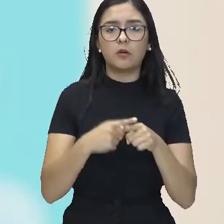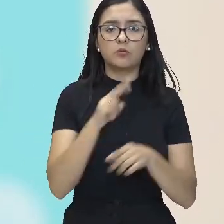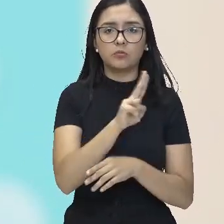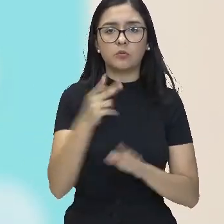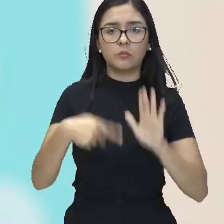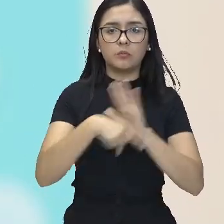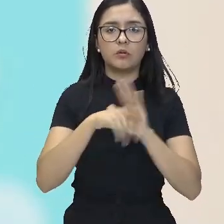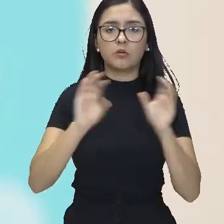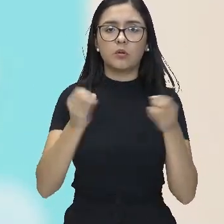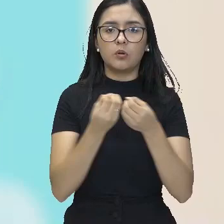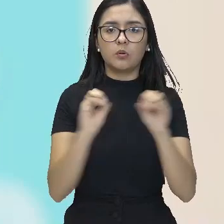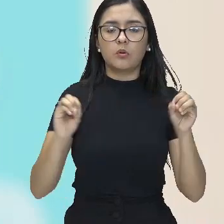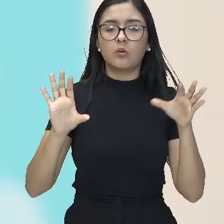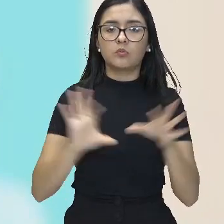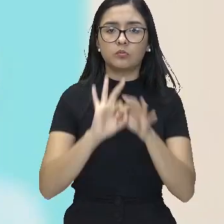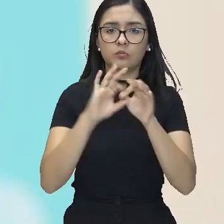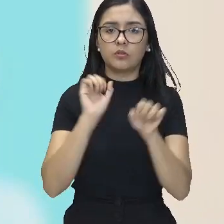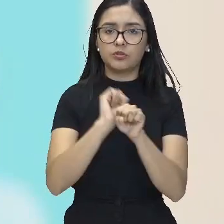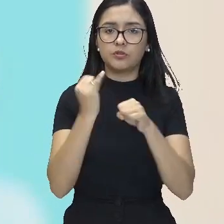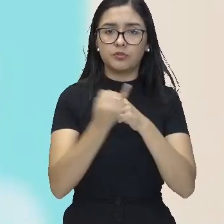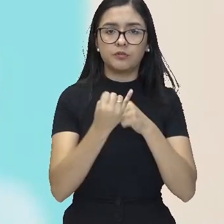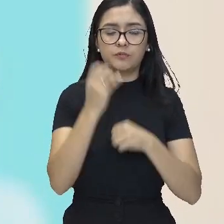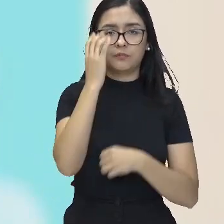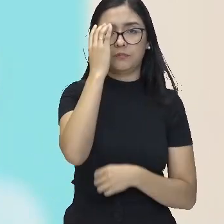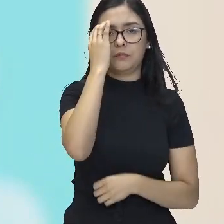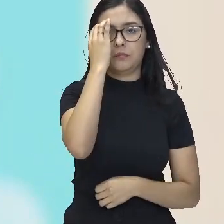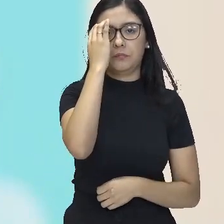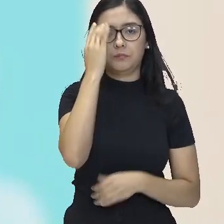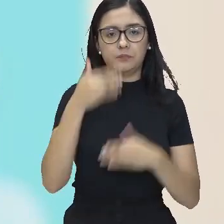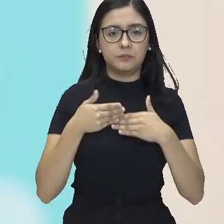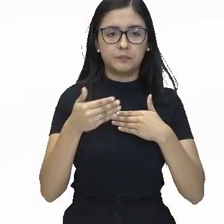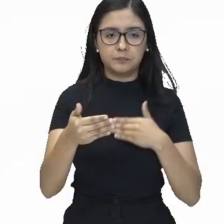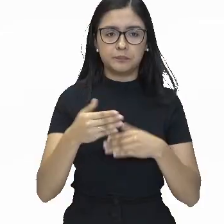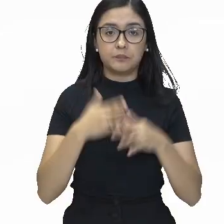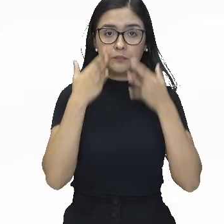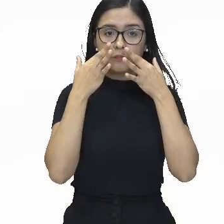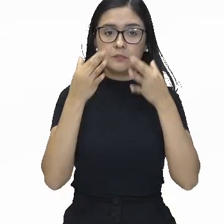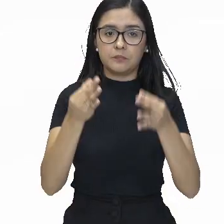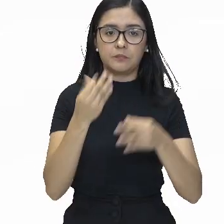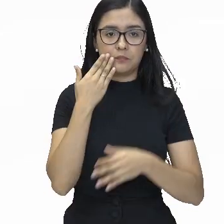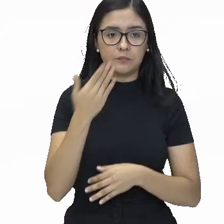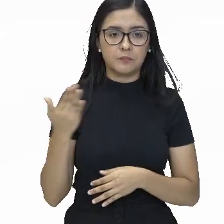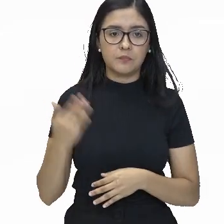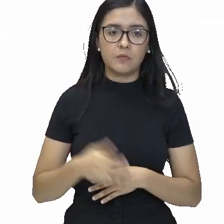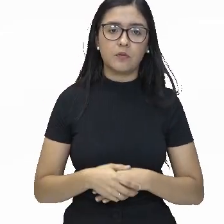de subordinada adjetiva. Então, vamos prestar atenção aqui na frase.